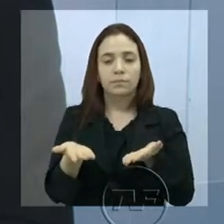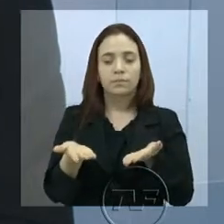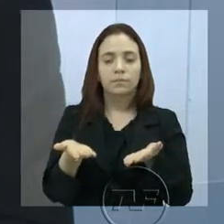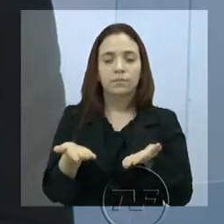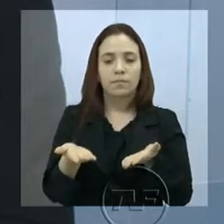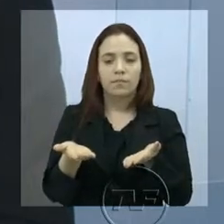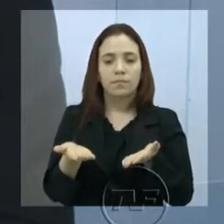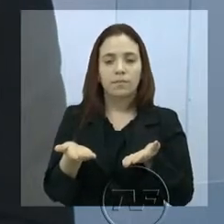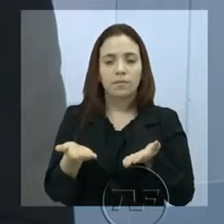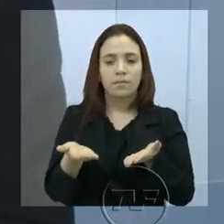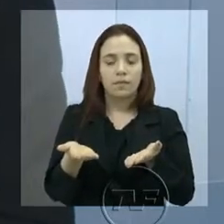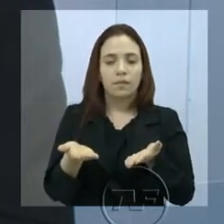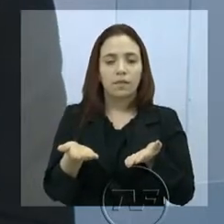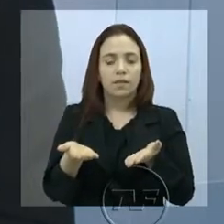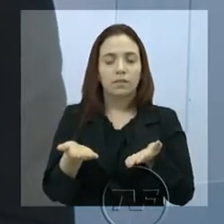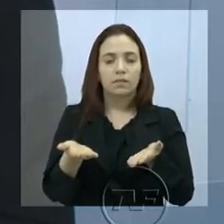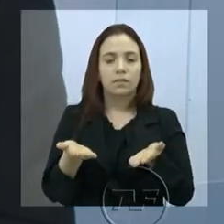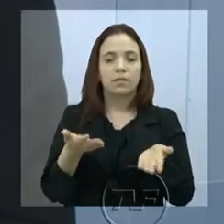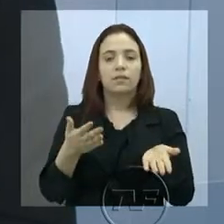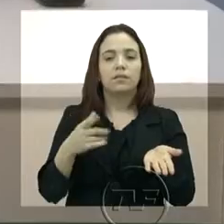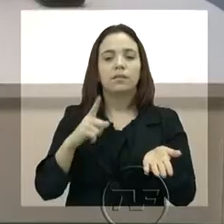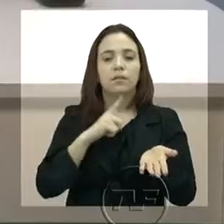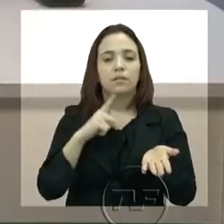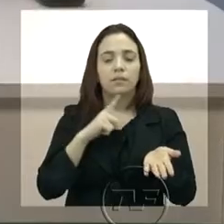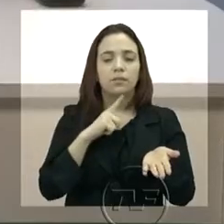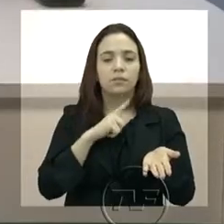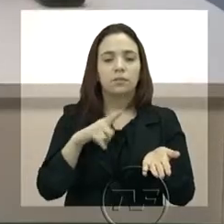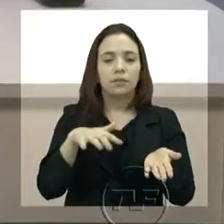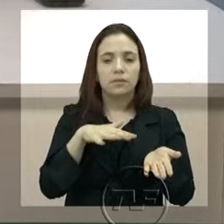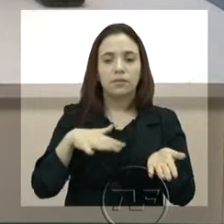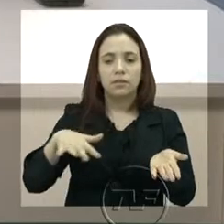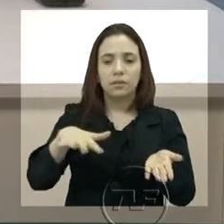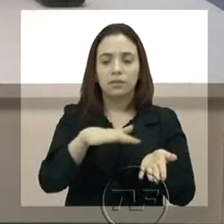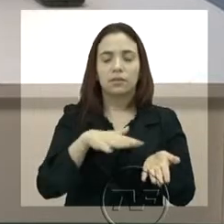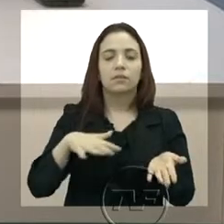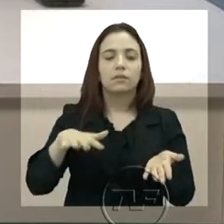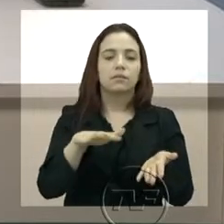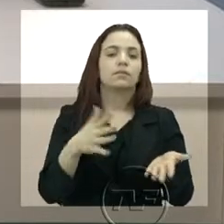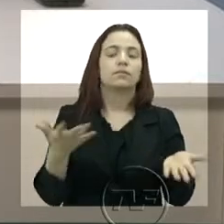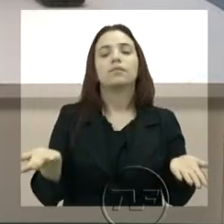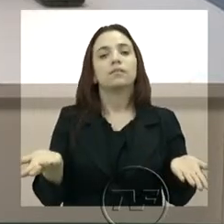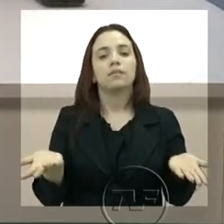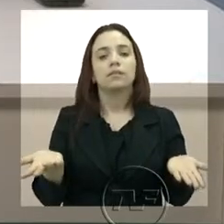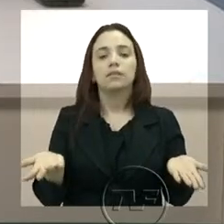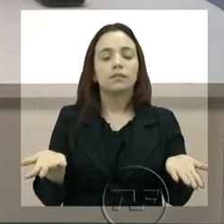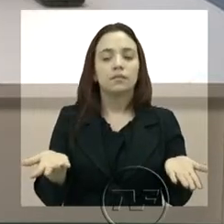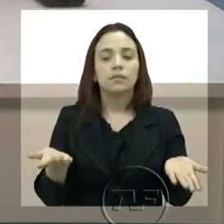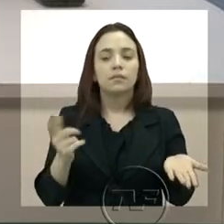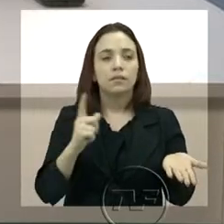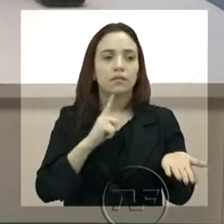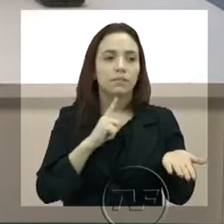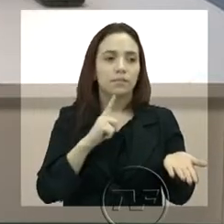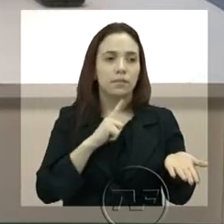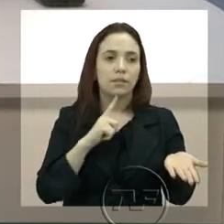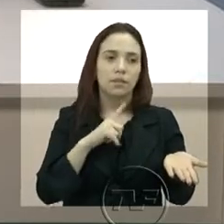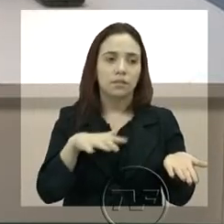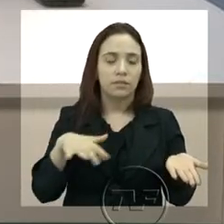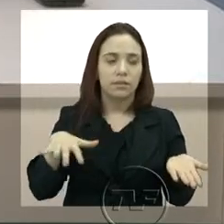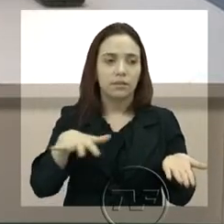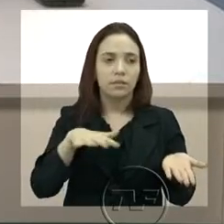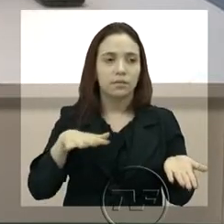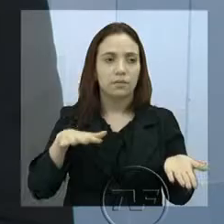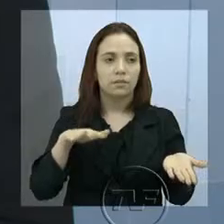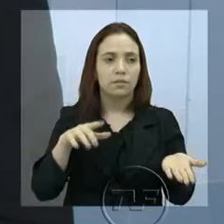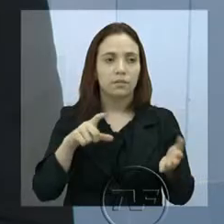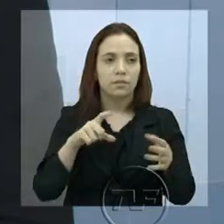sair da agricultura, não. A perda de não. safra que acontece, né? Pode na agricultura acontecer, não, né? Por exemplo, a nossa economia aqui de Camarões, as pessoas que produzem